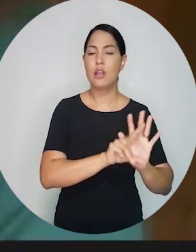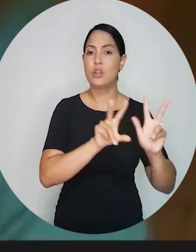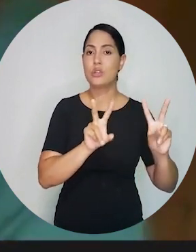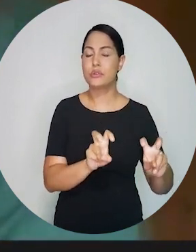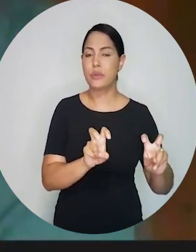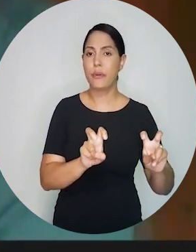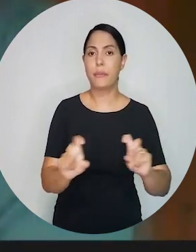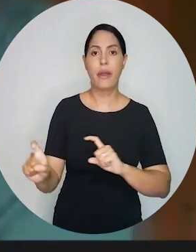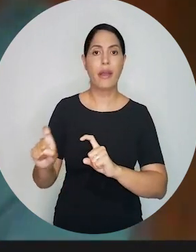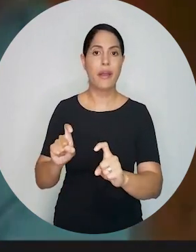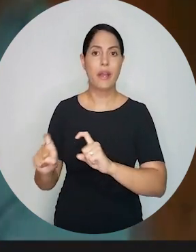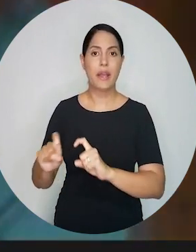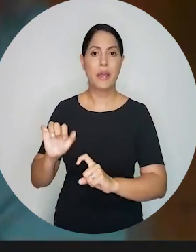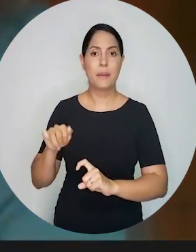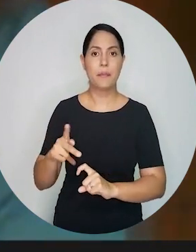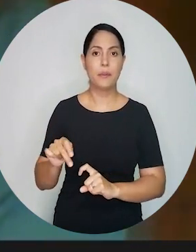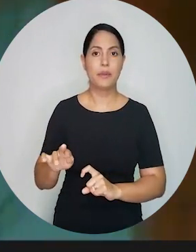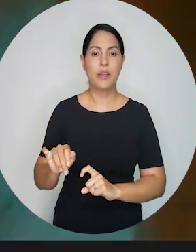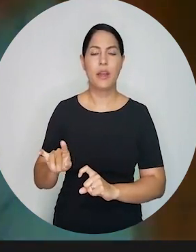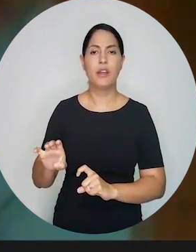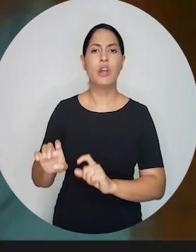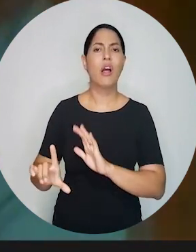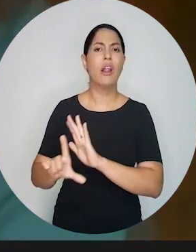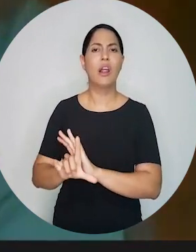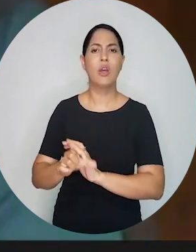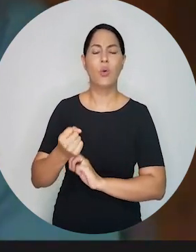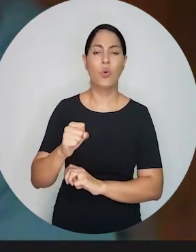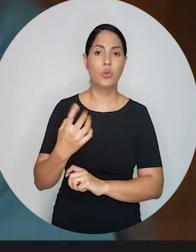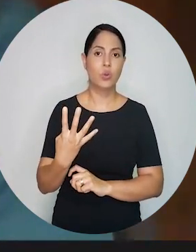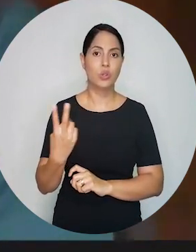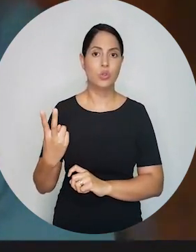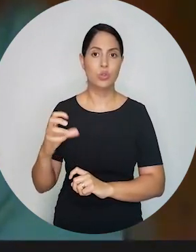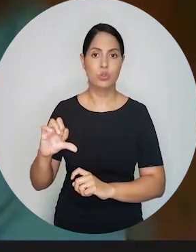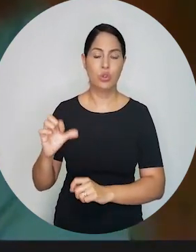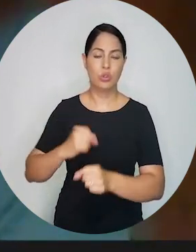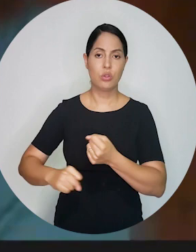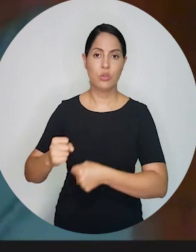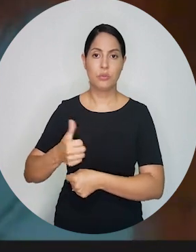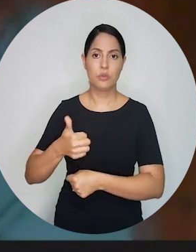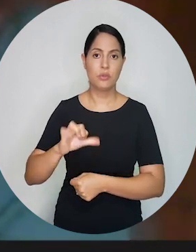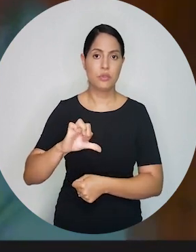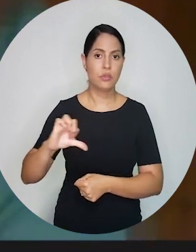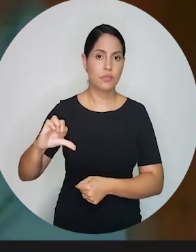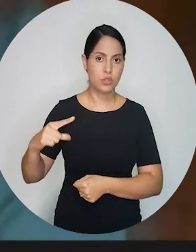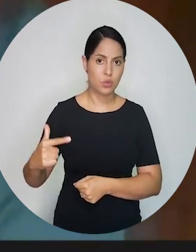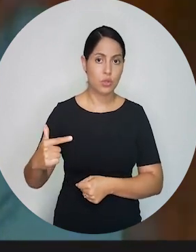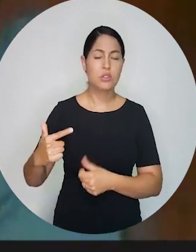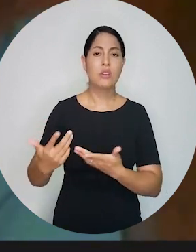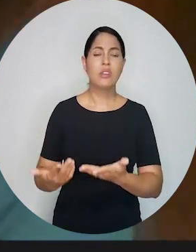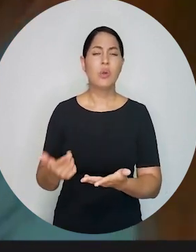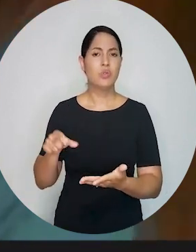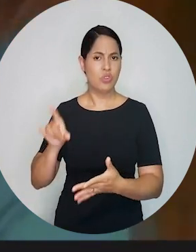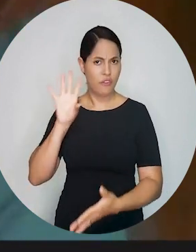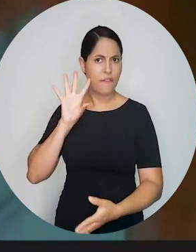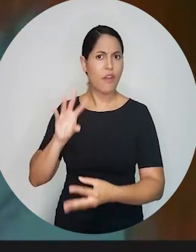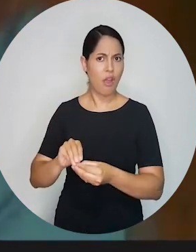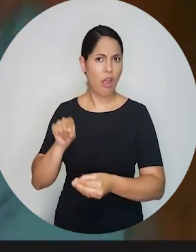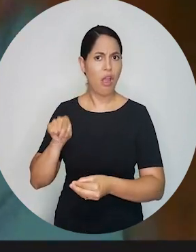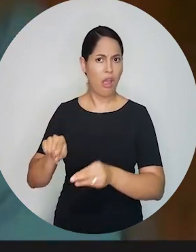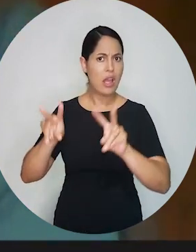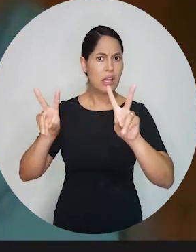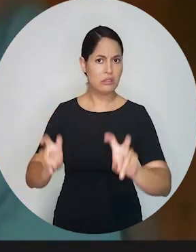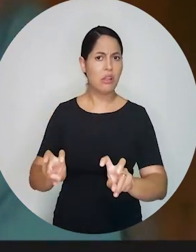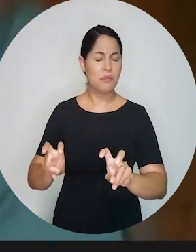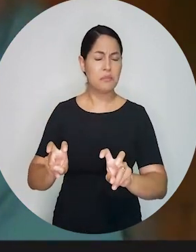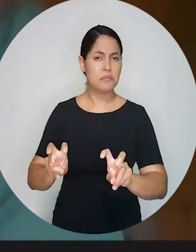14.230 é uma lei que alterou, como se sabe, profundamente a Lei de Improbidade Administrativa, a Lei 8429